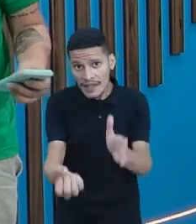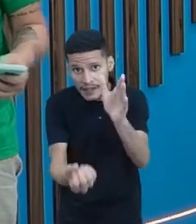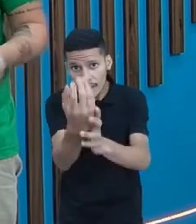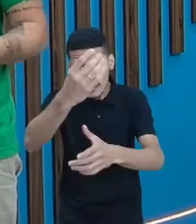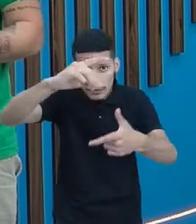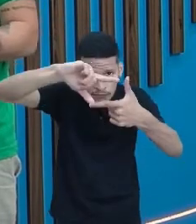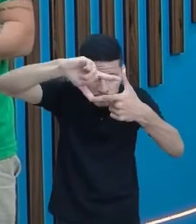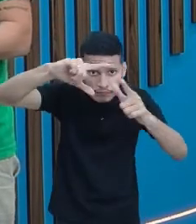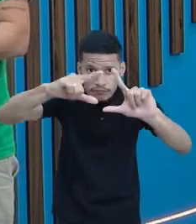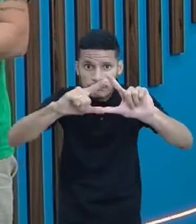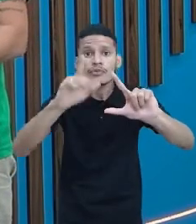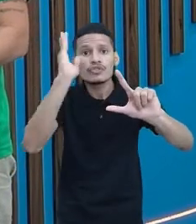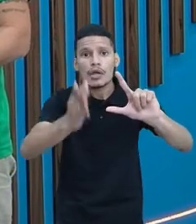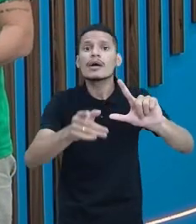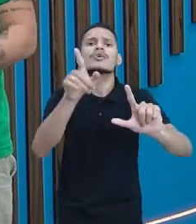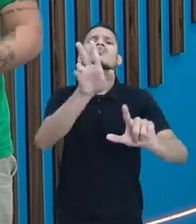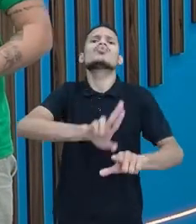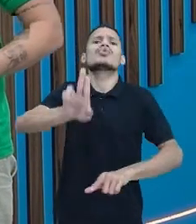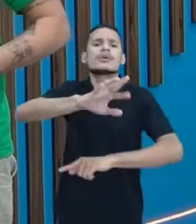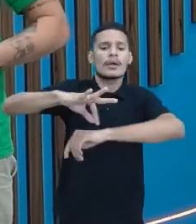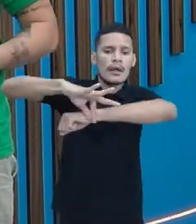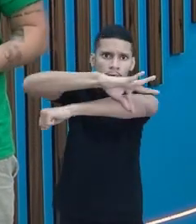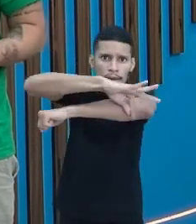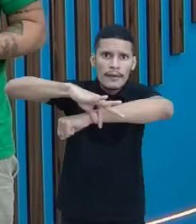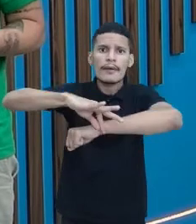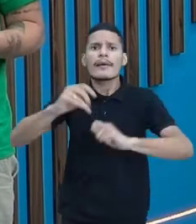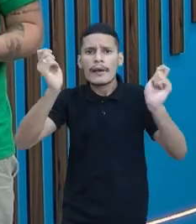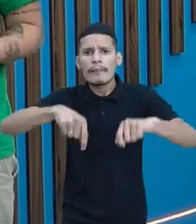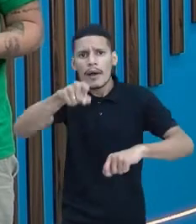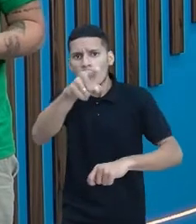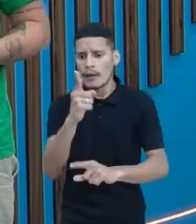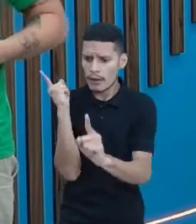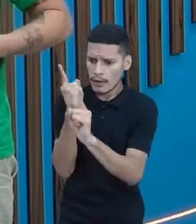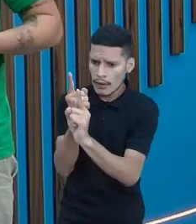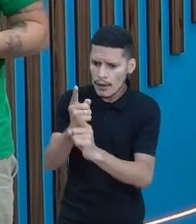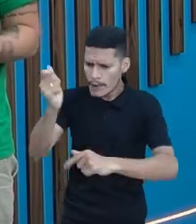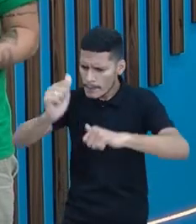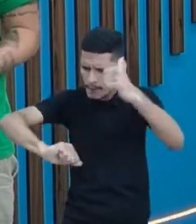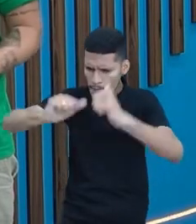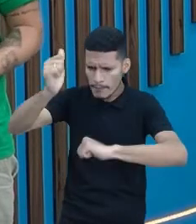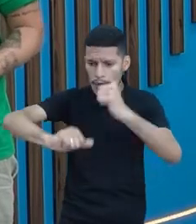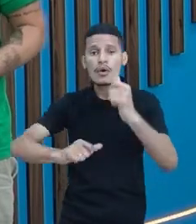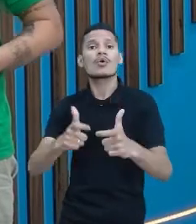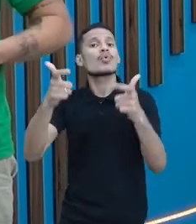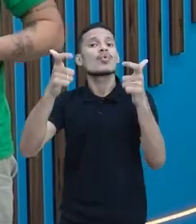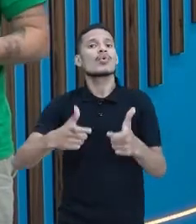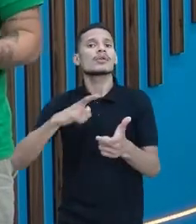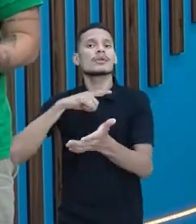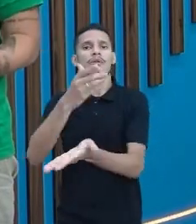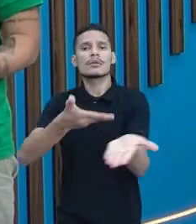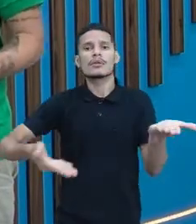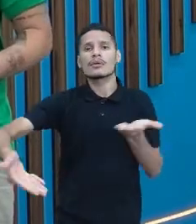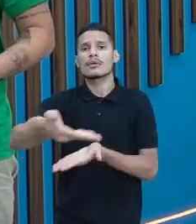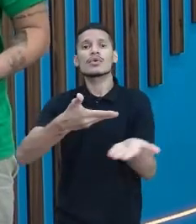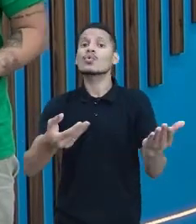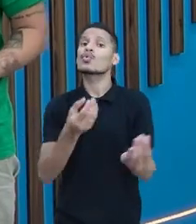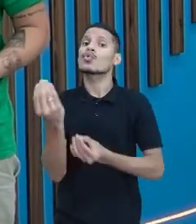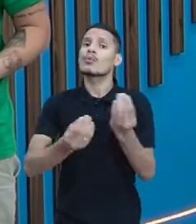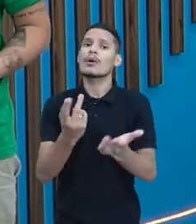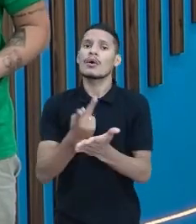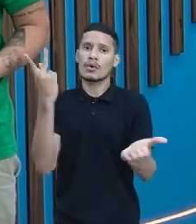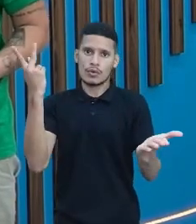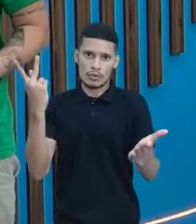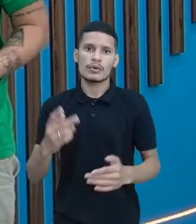retângulo e, utilizando a régua, você começou a verificar de onde é que vêm essas relações, como é que essas relações